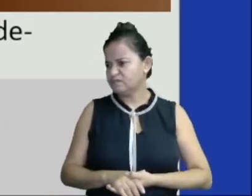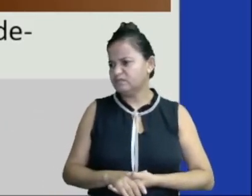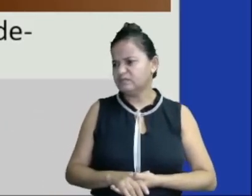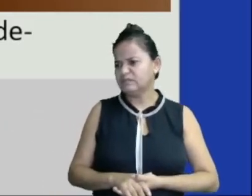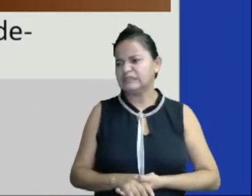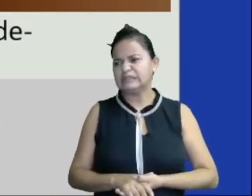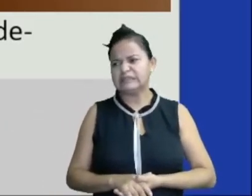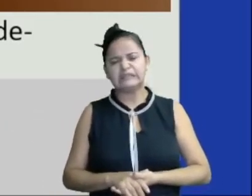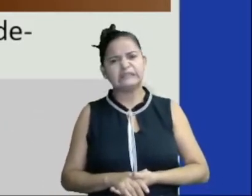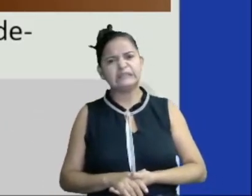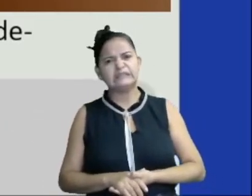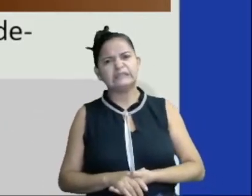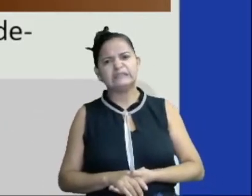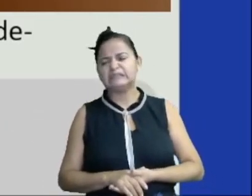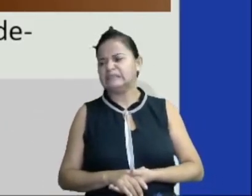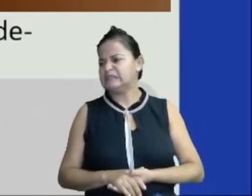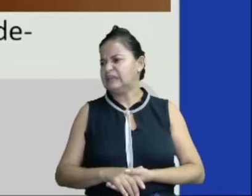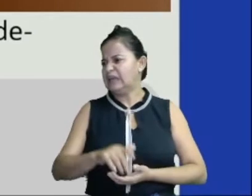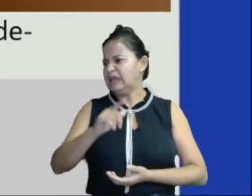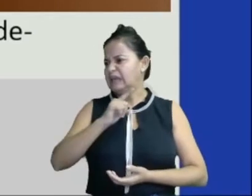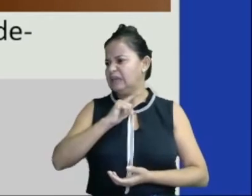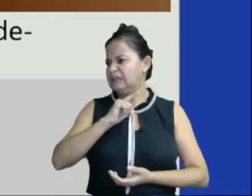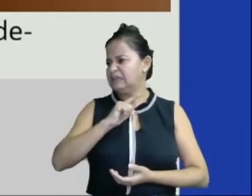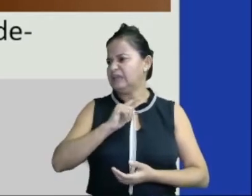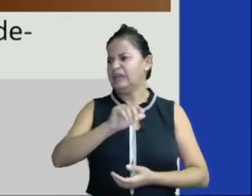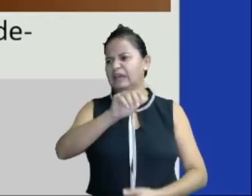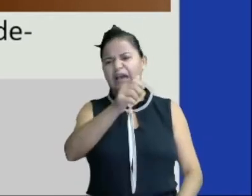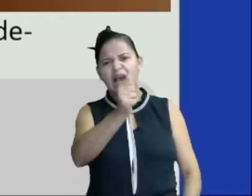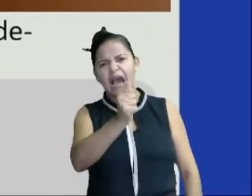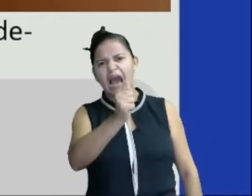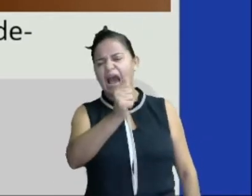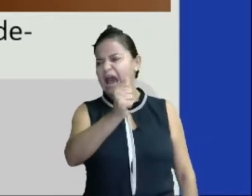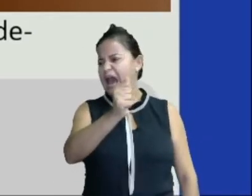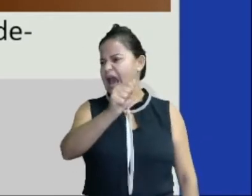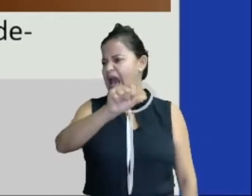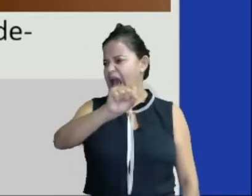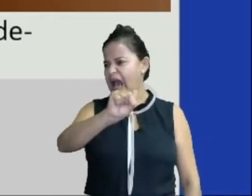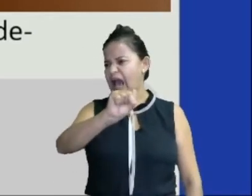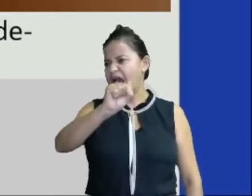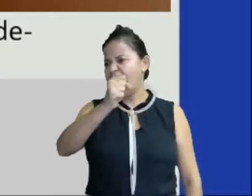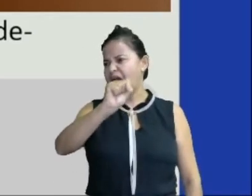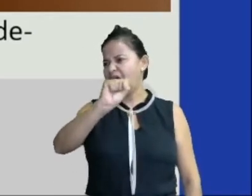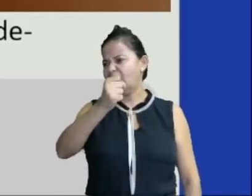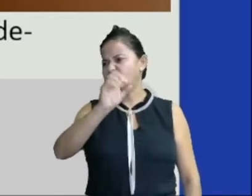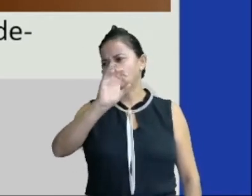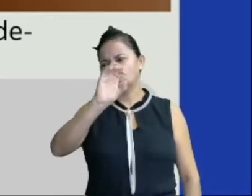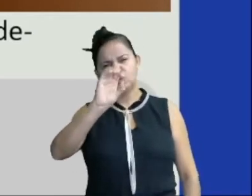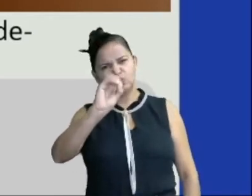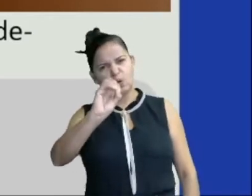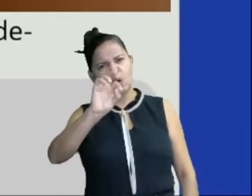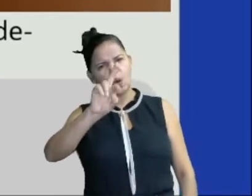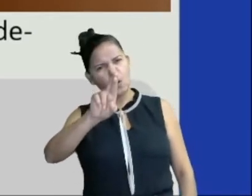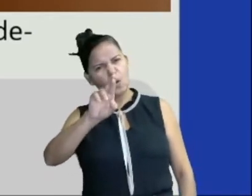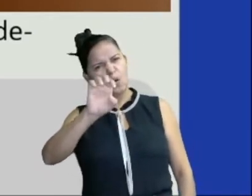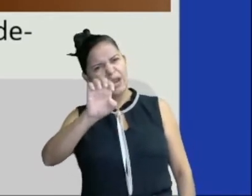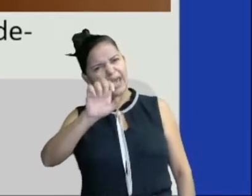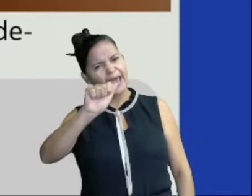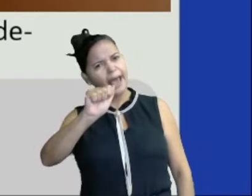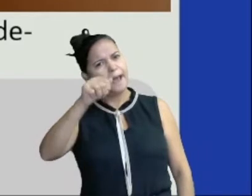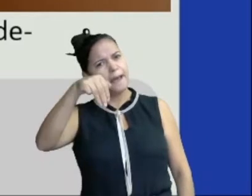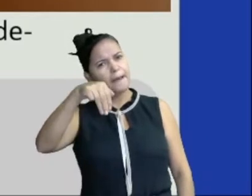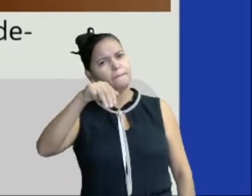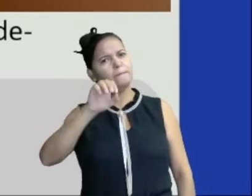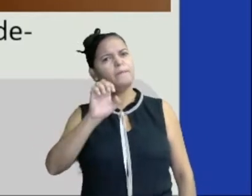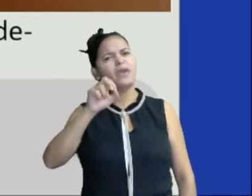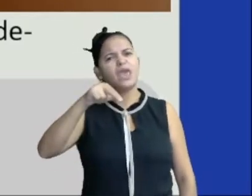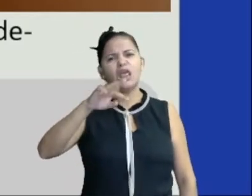do assoreamento, tá certo? Quando vocês escutarem essa palavra, esse termo assoreamento